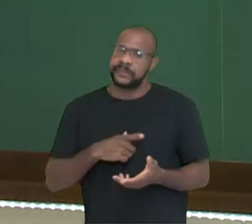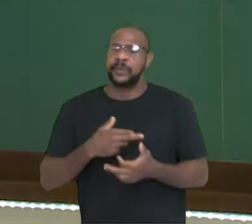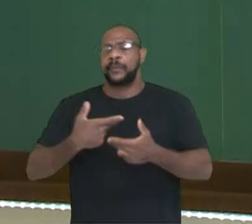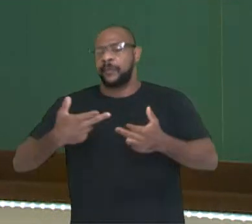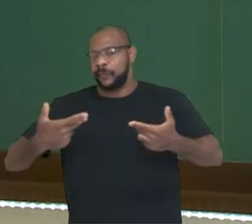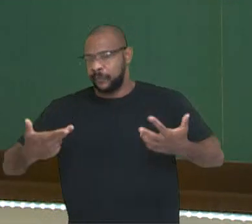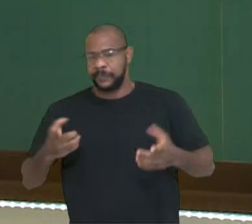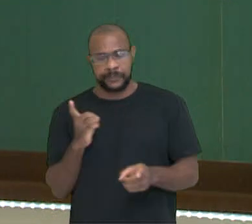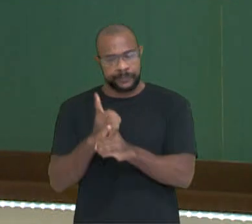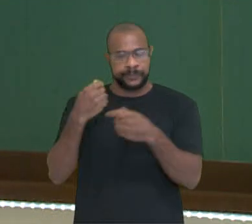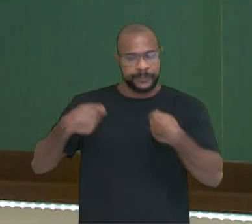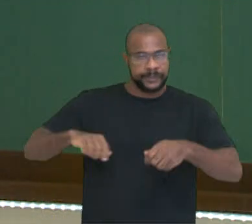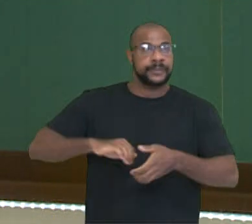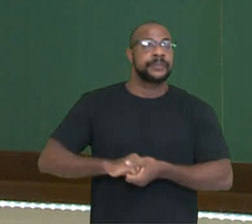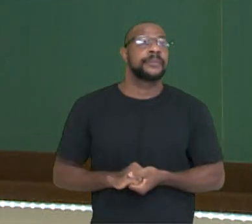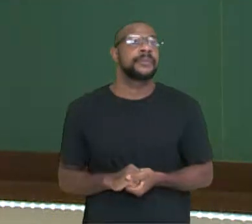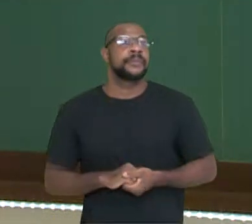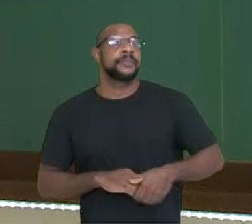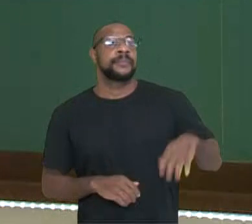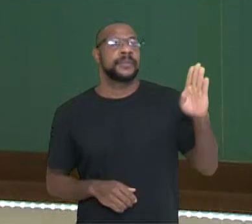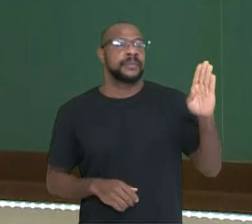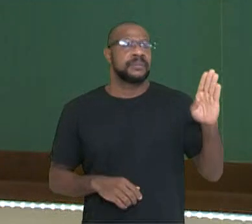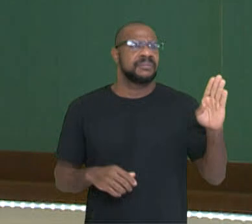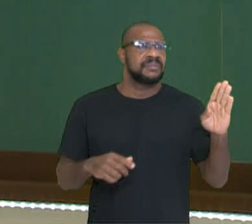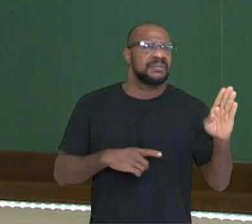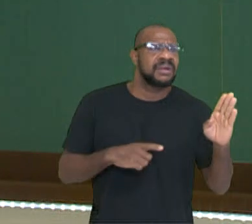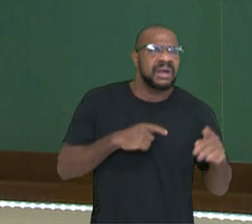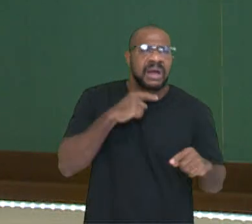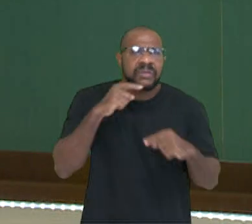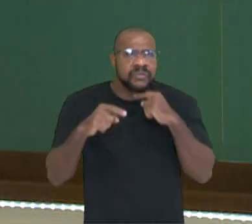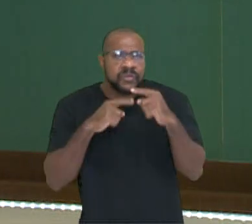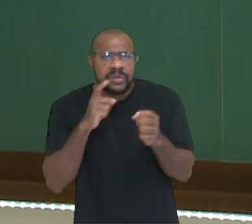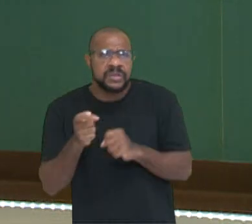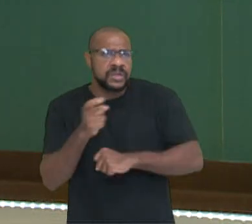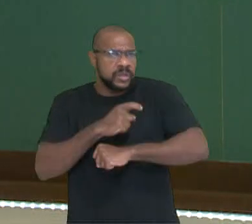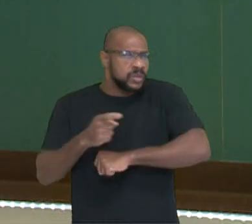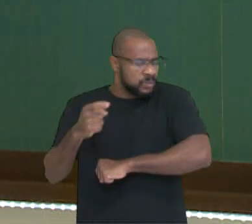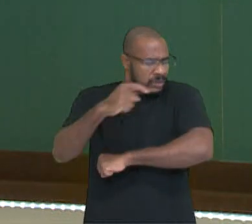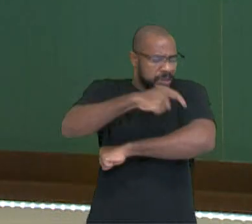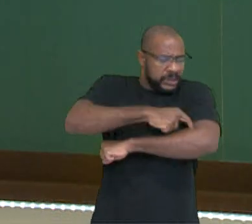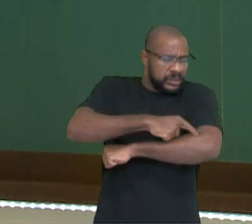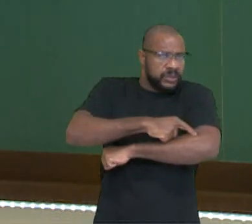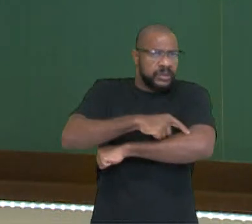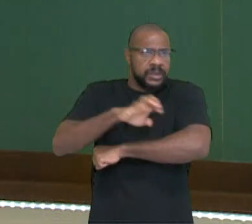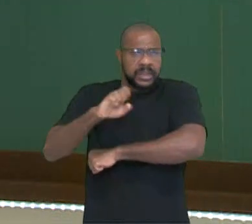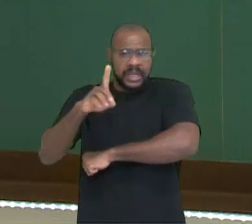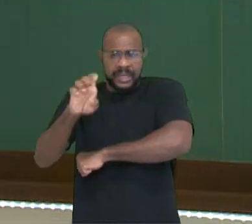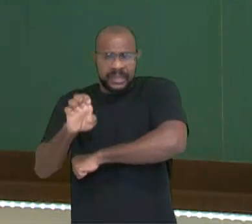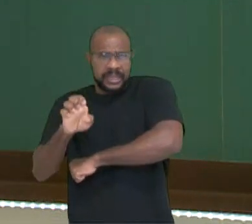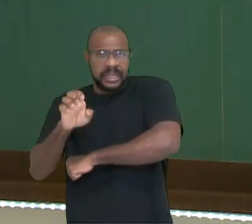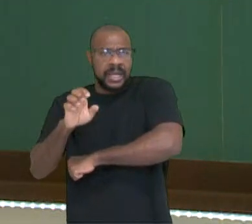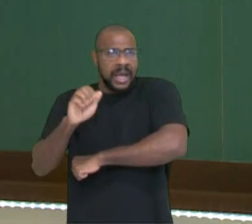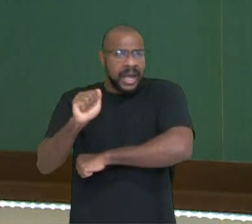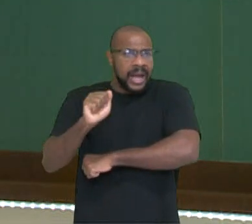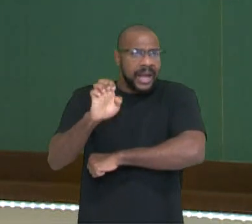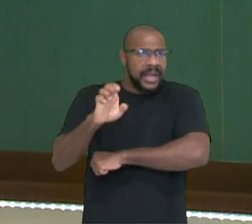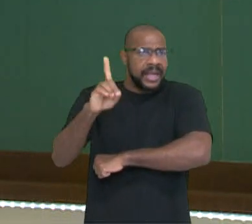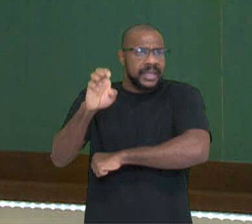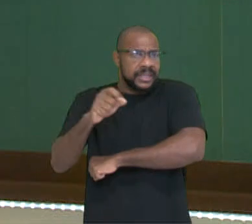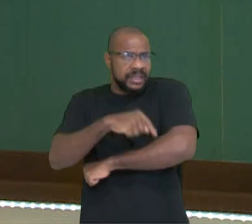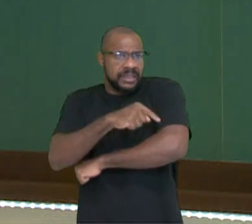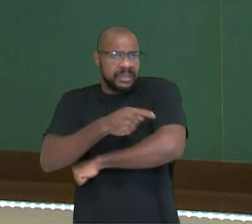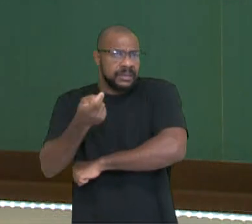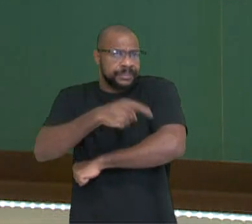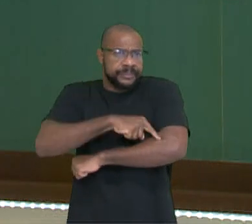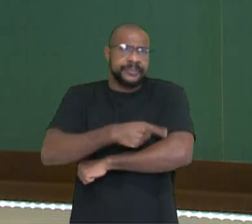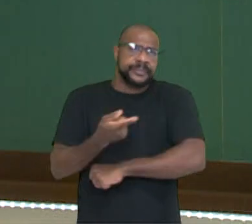errado. Letra B. Há dúvida se o mosquito Aedes aegypti é realmente o transmissor da dengue? Isso todo mundo já sabe, que é um dos